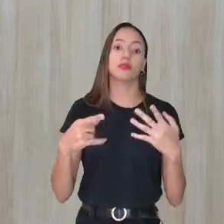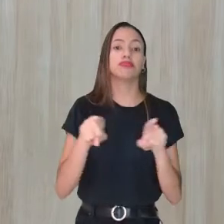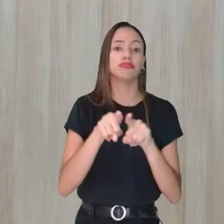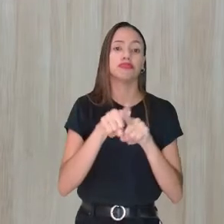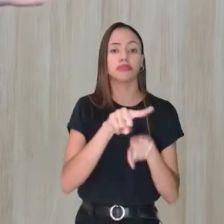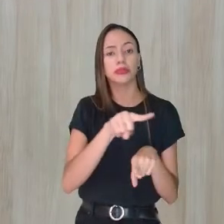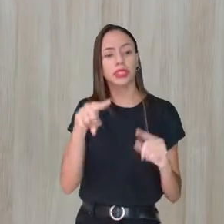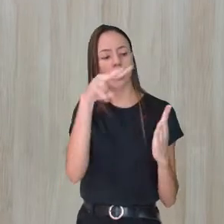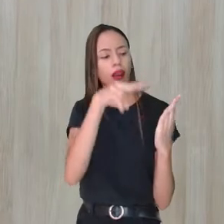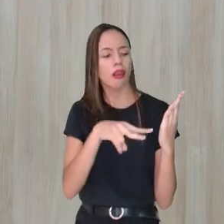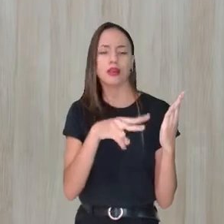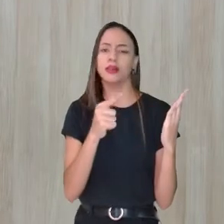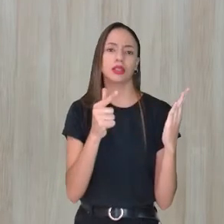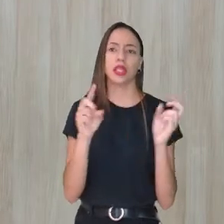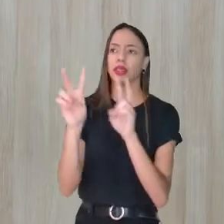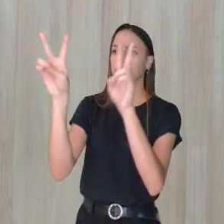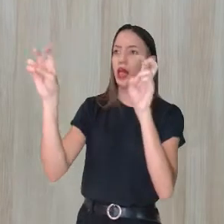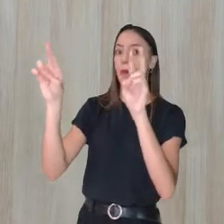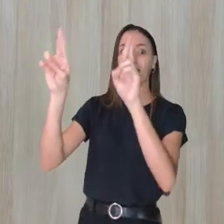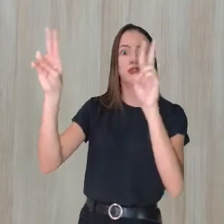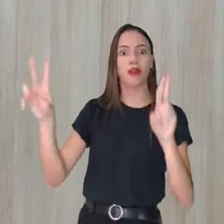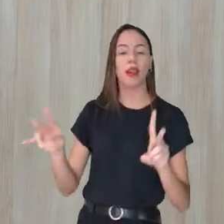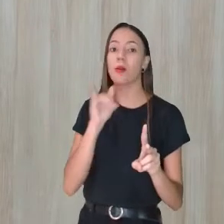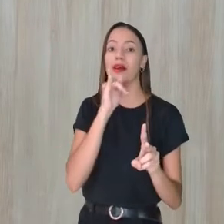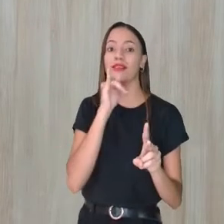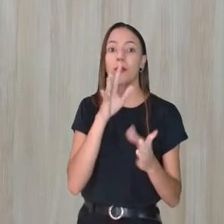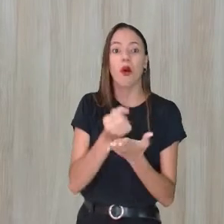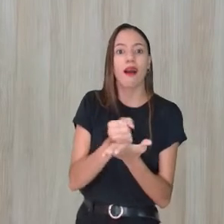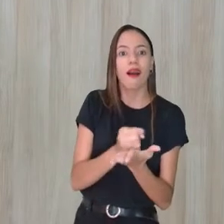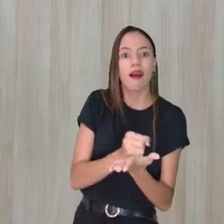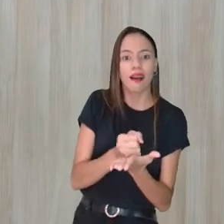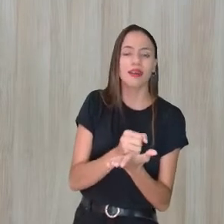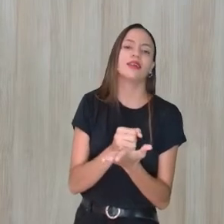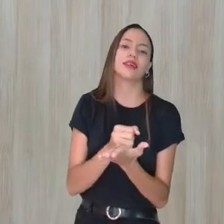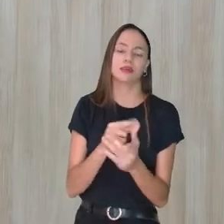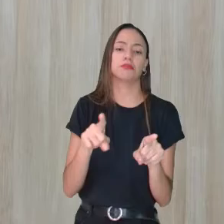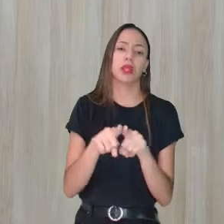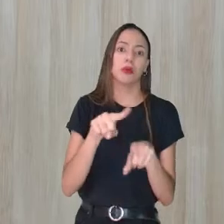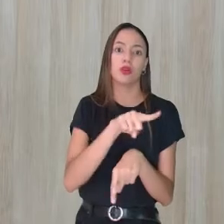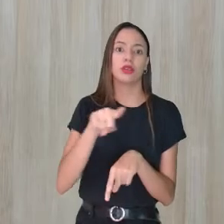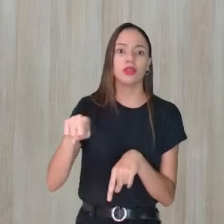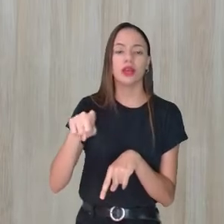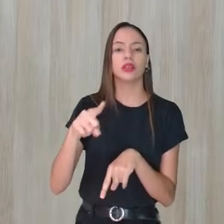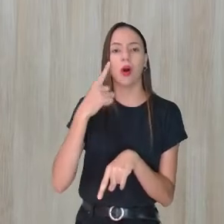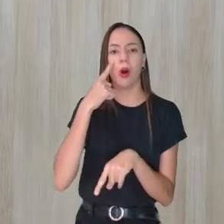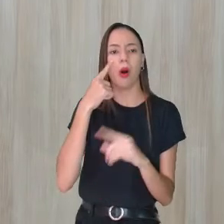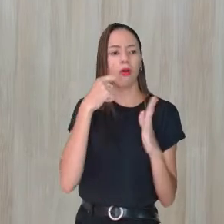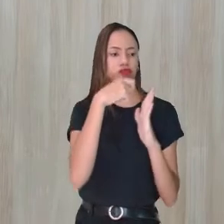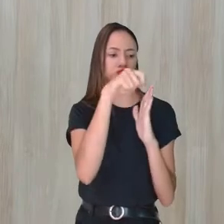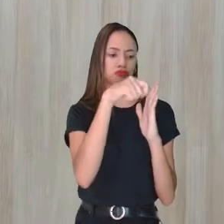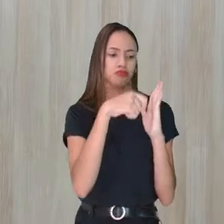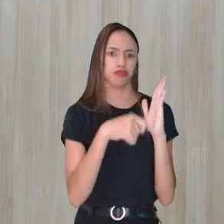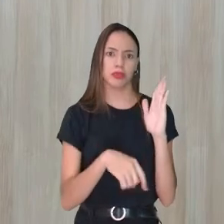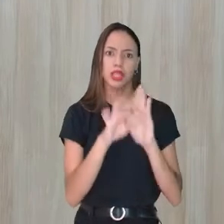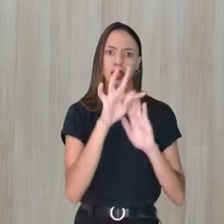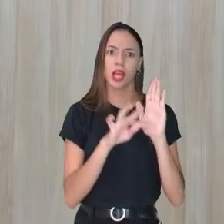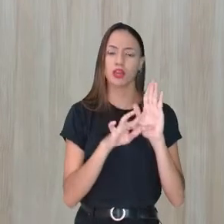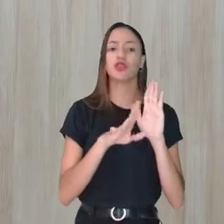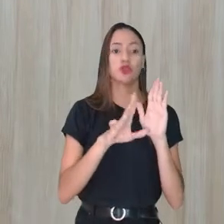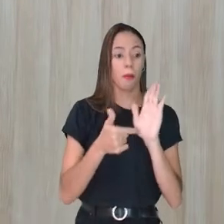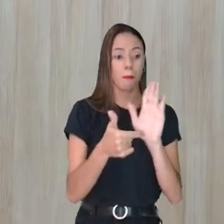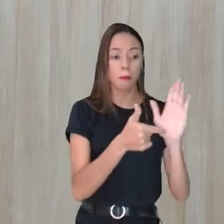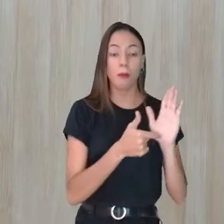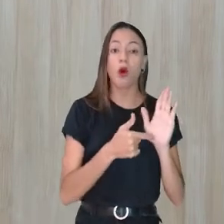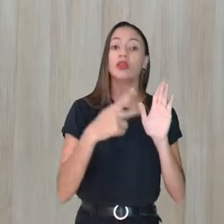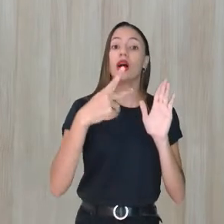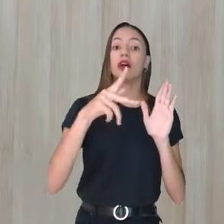leiam sobre outras coisas, até sobre games, e defendam aí, façam uma produção textual, coloque seu ponto de vista,